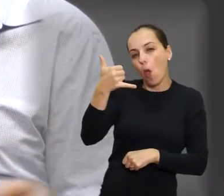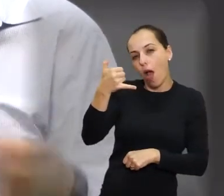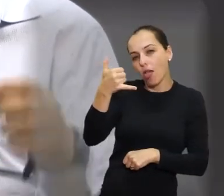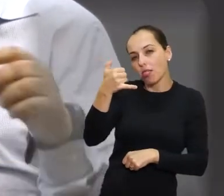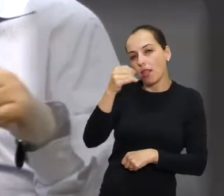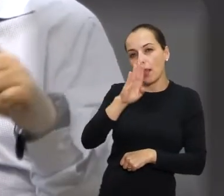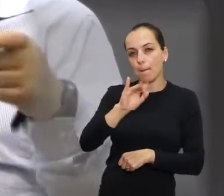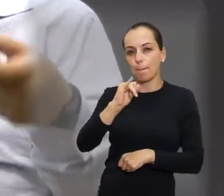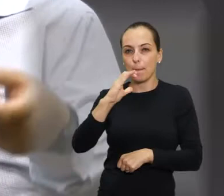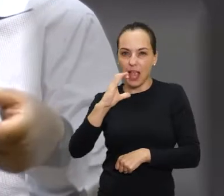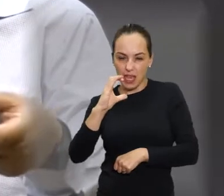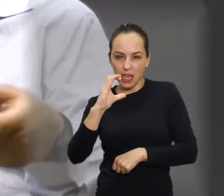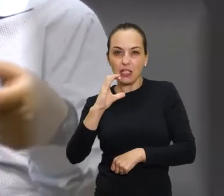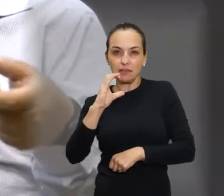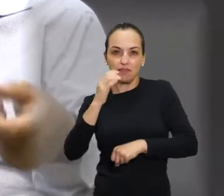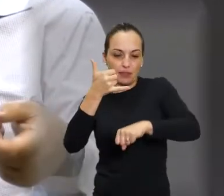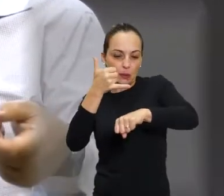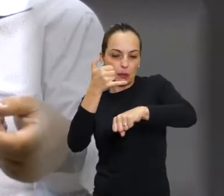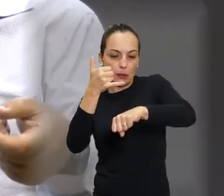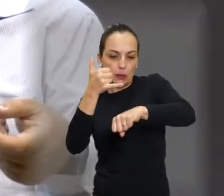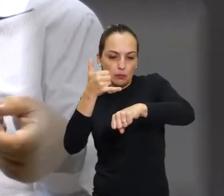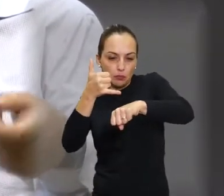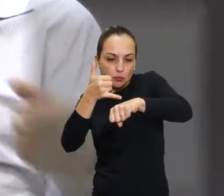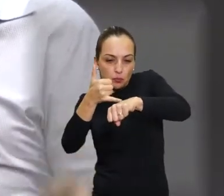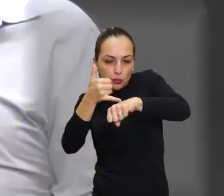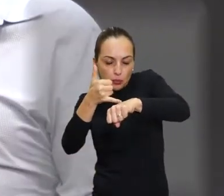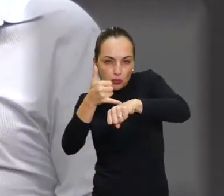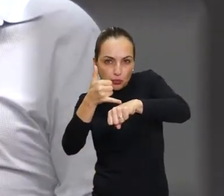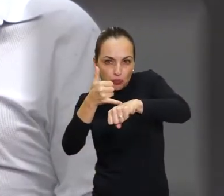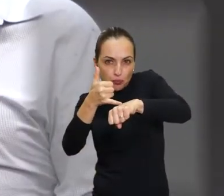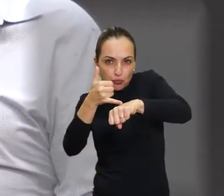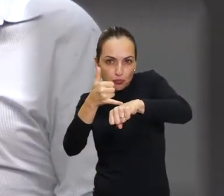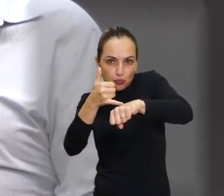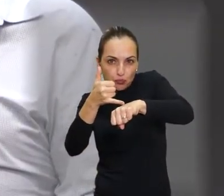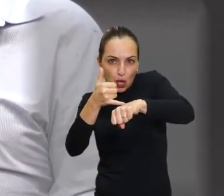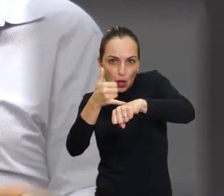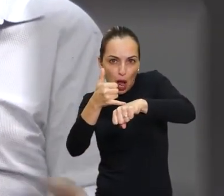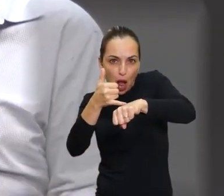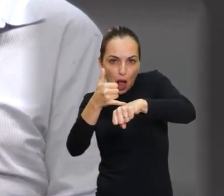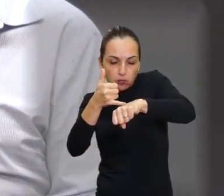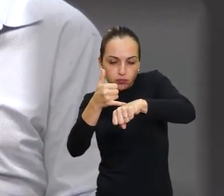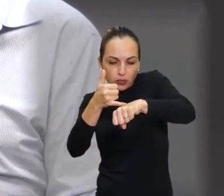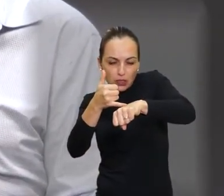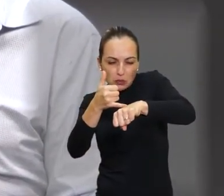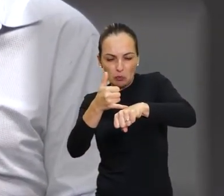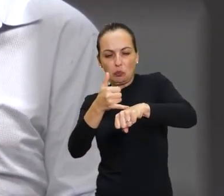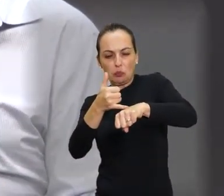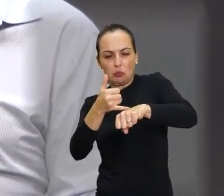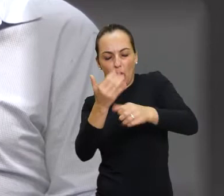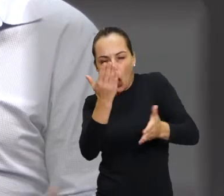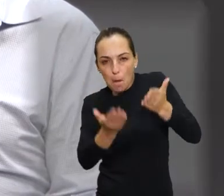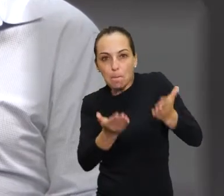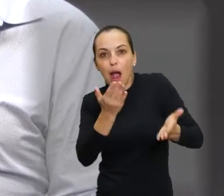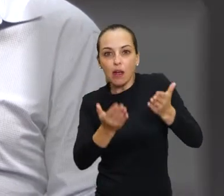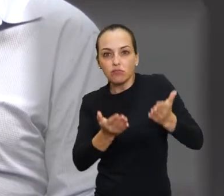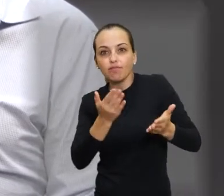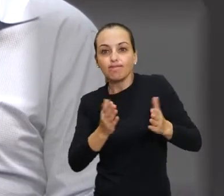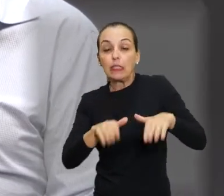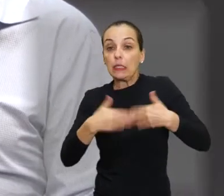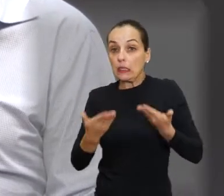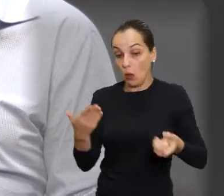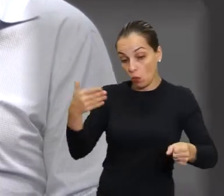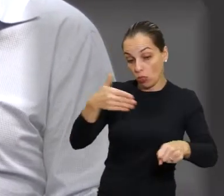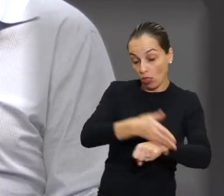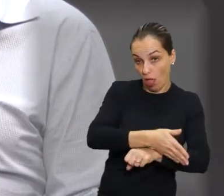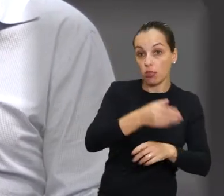fácil, a ponta externa da caneta BIC tem 5 milímetros, então é fácil a gente dosar, aí sim, de